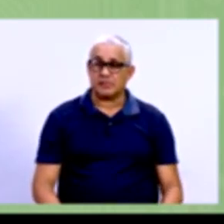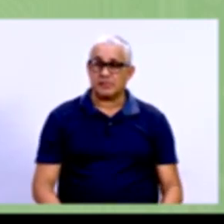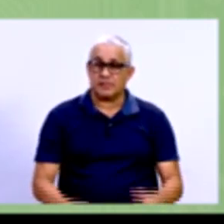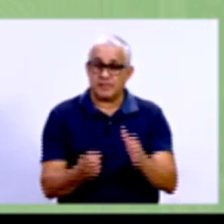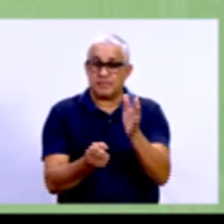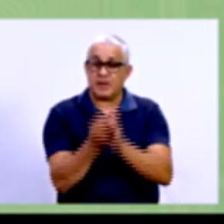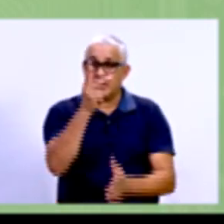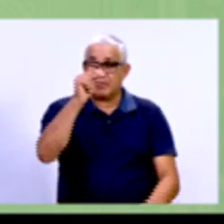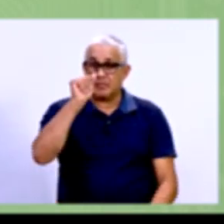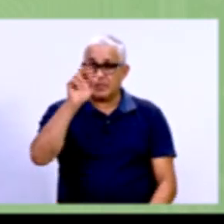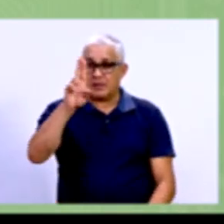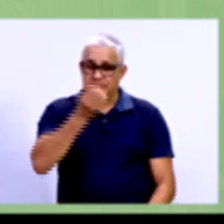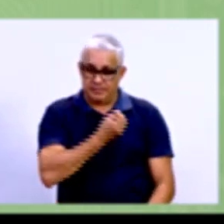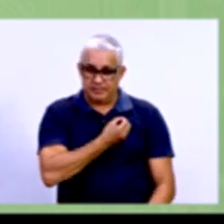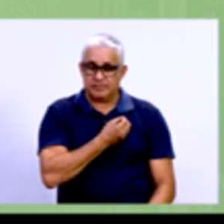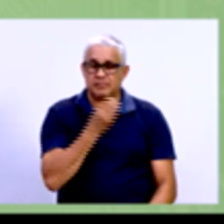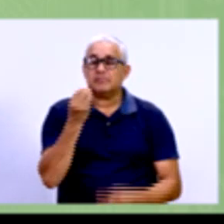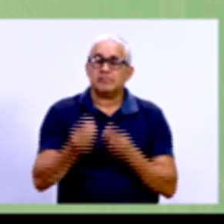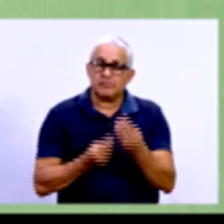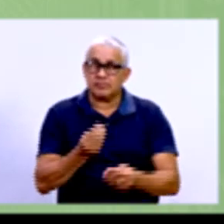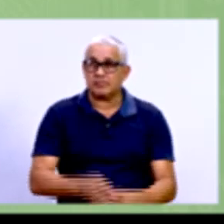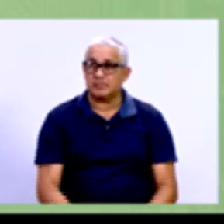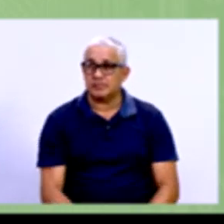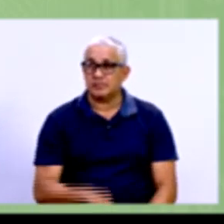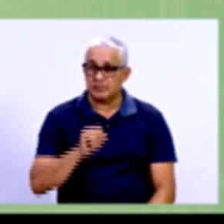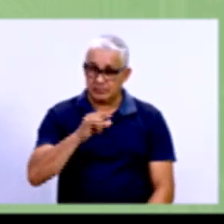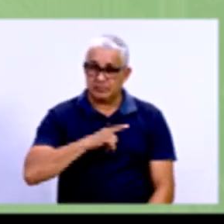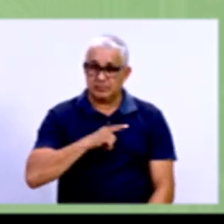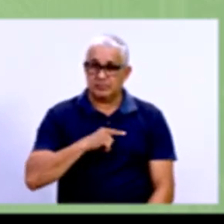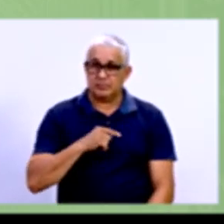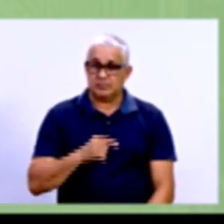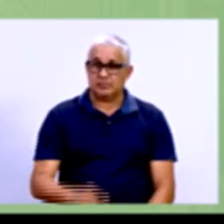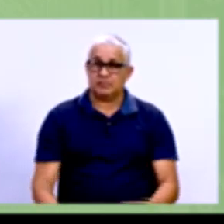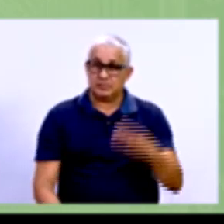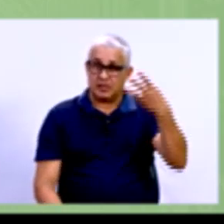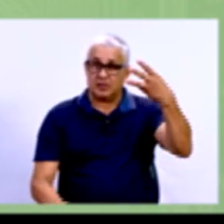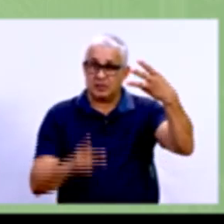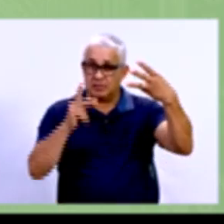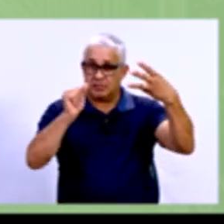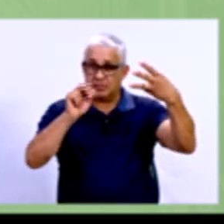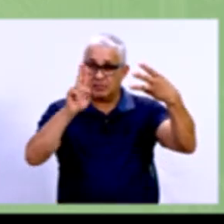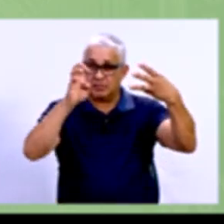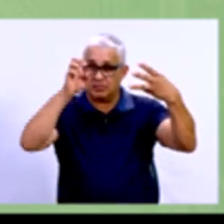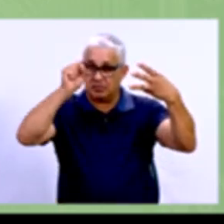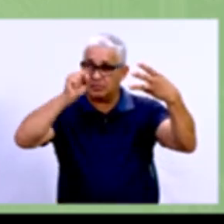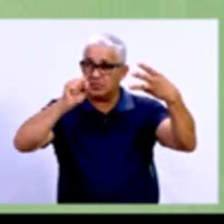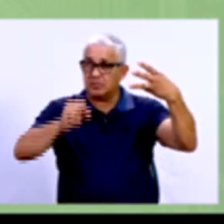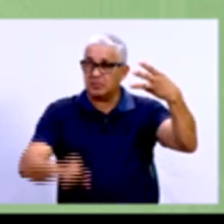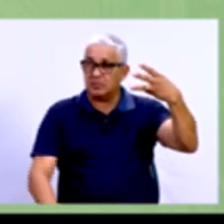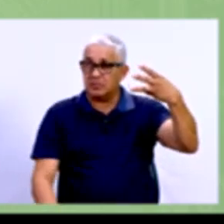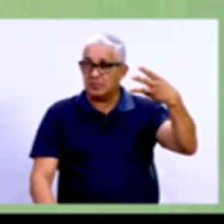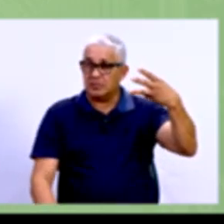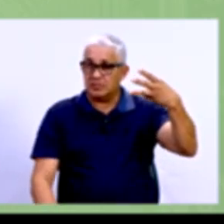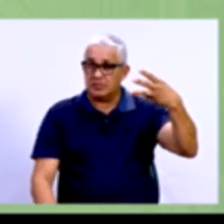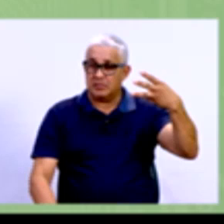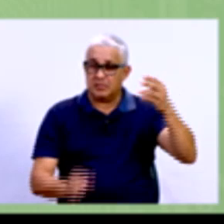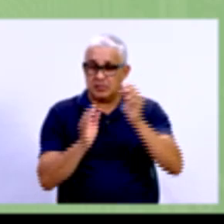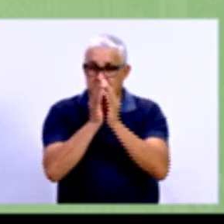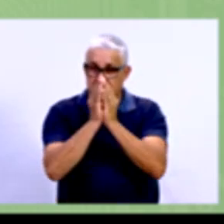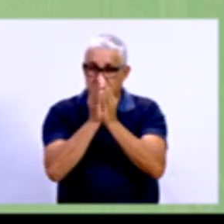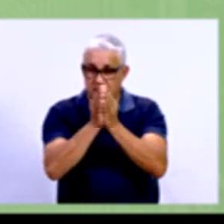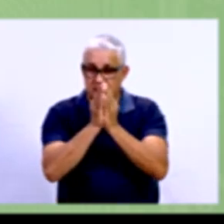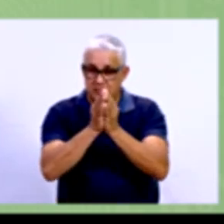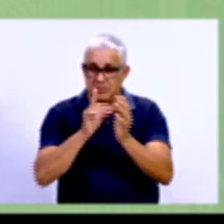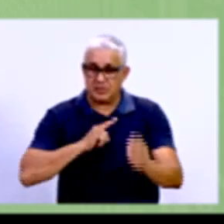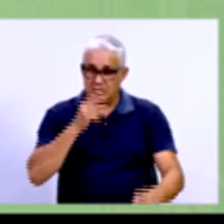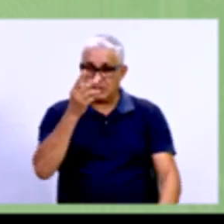par, né? Se a gente tem 3 números pares no dado, né? E o dado tem 6 números, então a gente tem